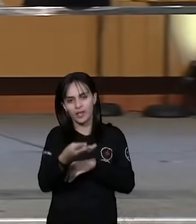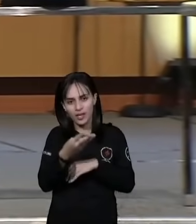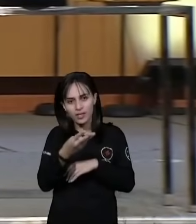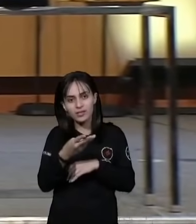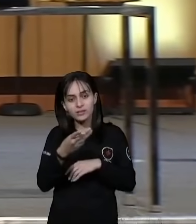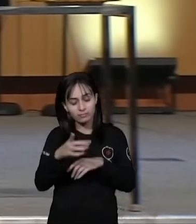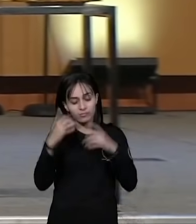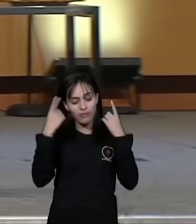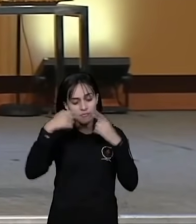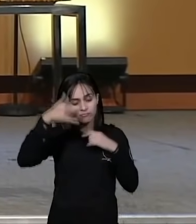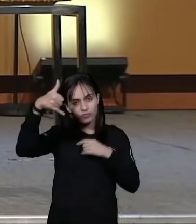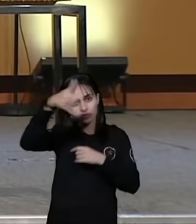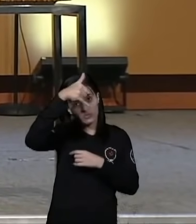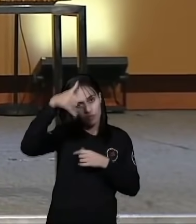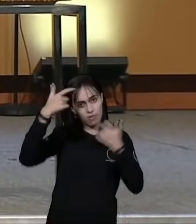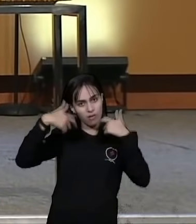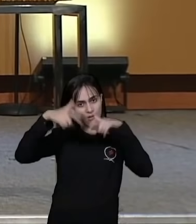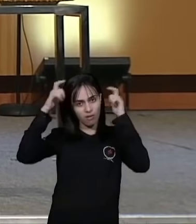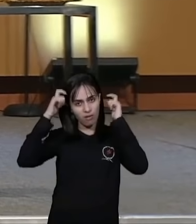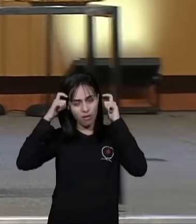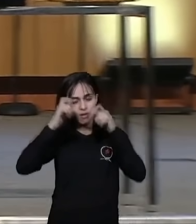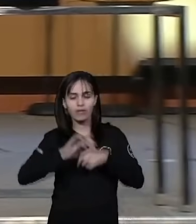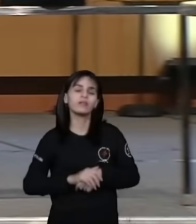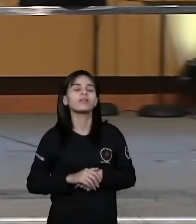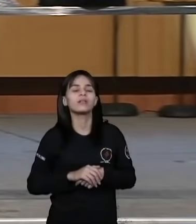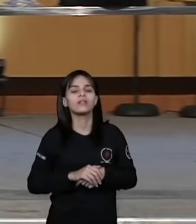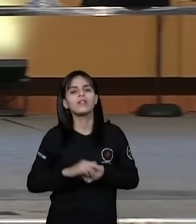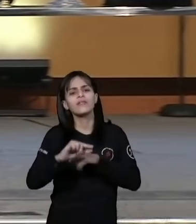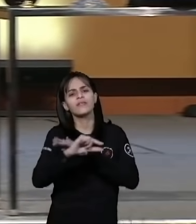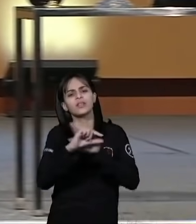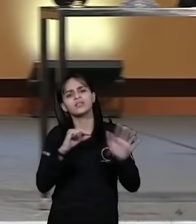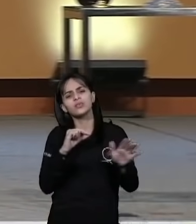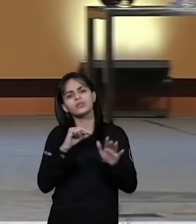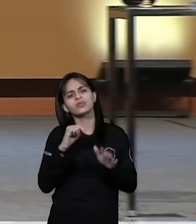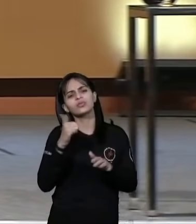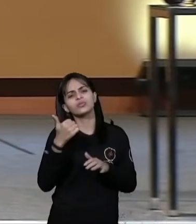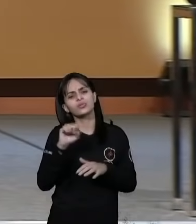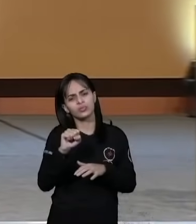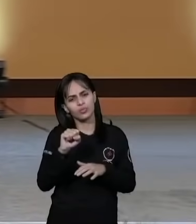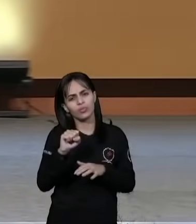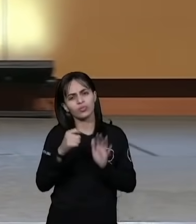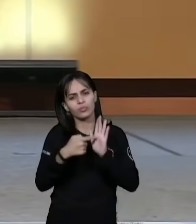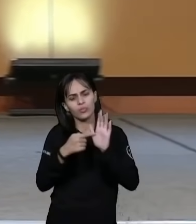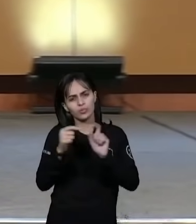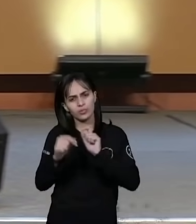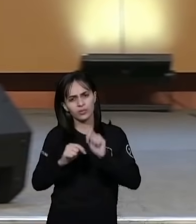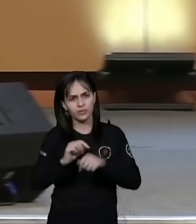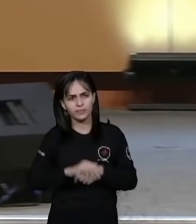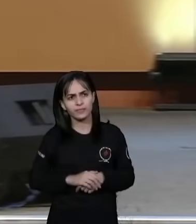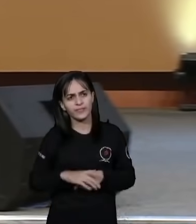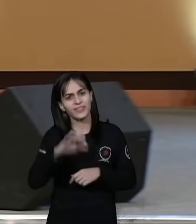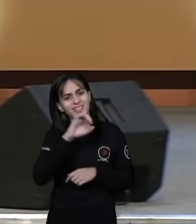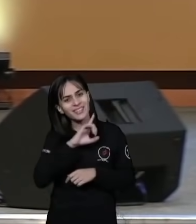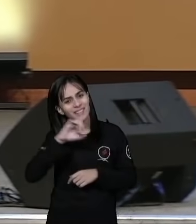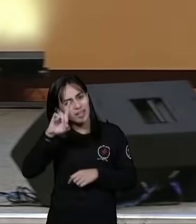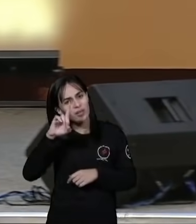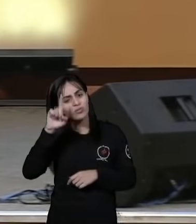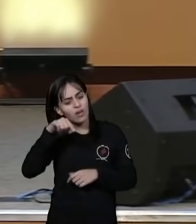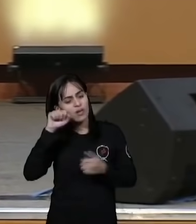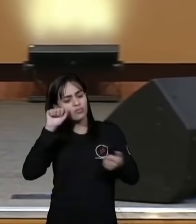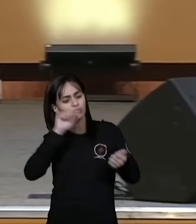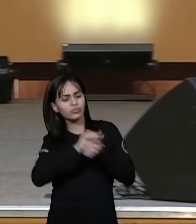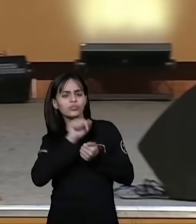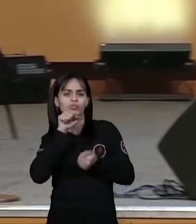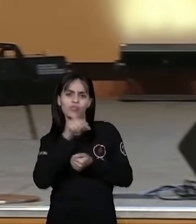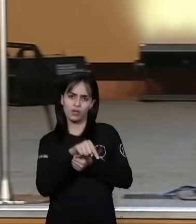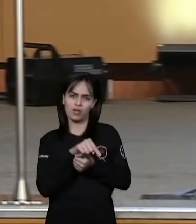ungido Como Rei e no Versículo 18 o tecido assim Deus é com